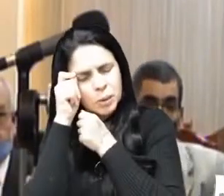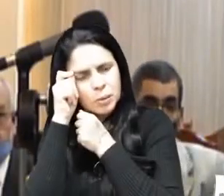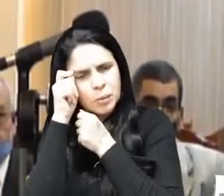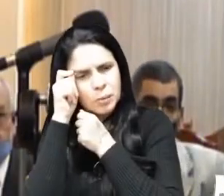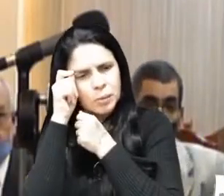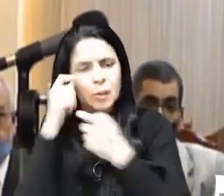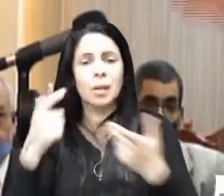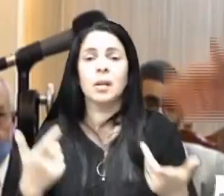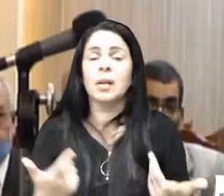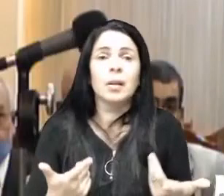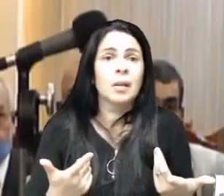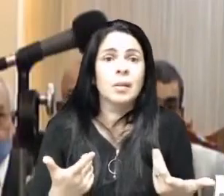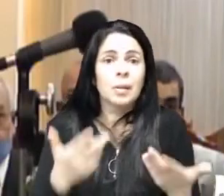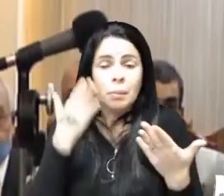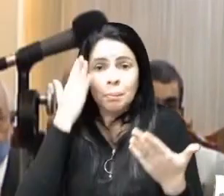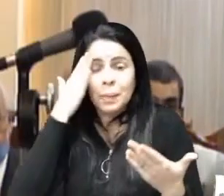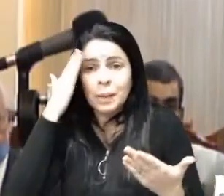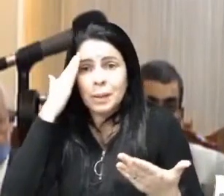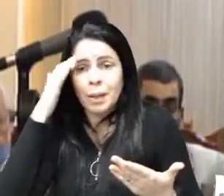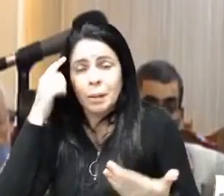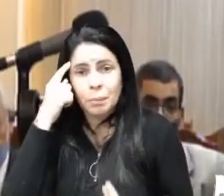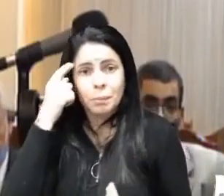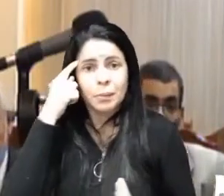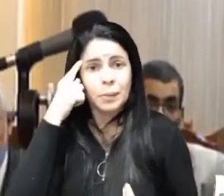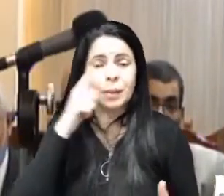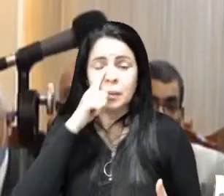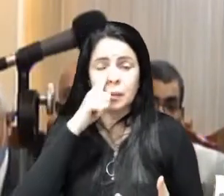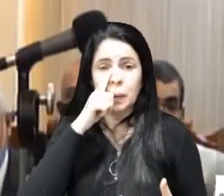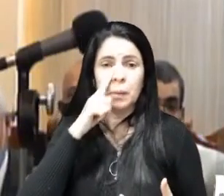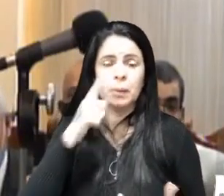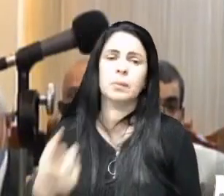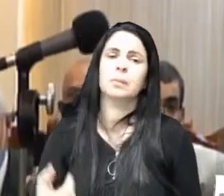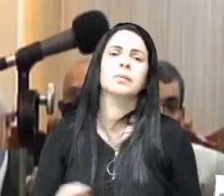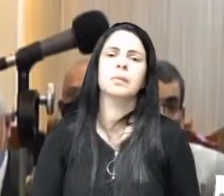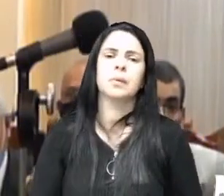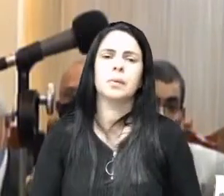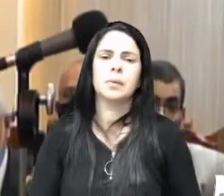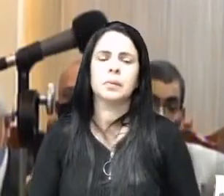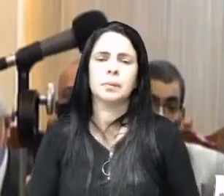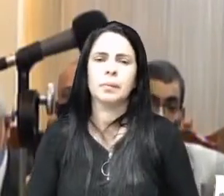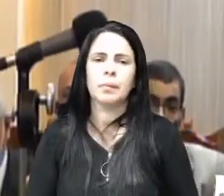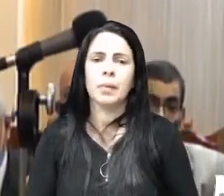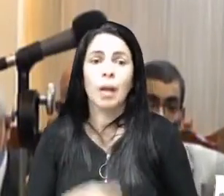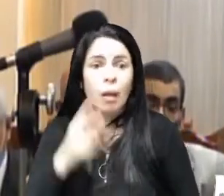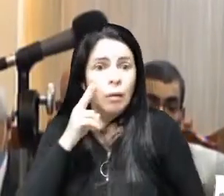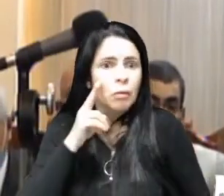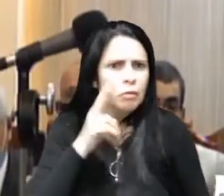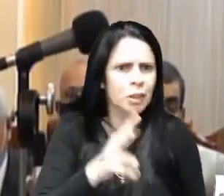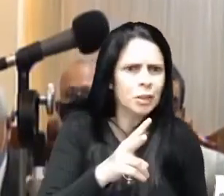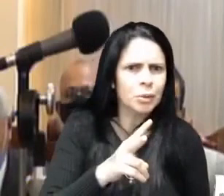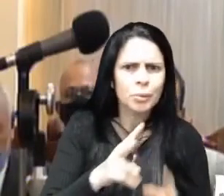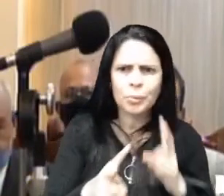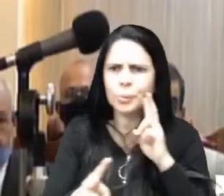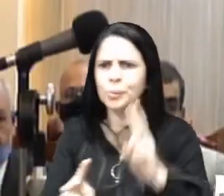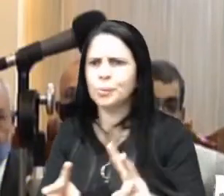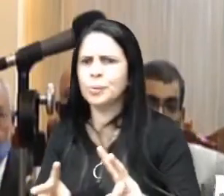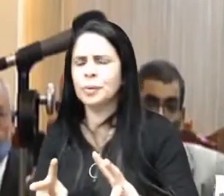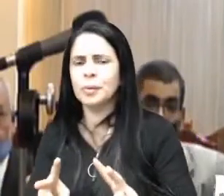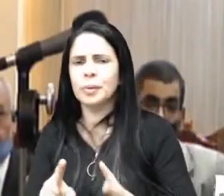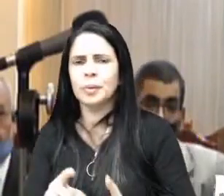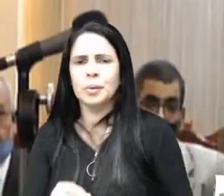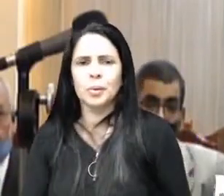sem coordenação motora para se livrar, vendo o abismo e sem força para se livrar.